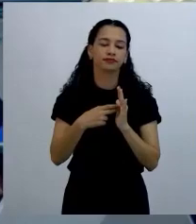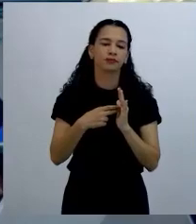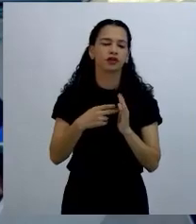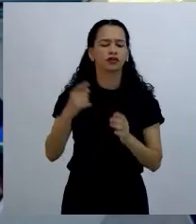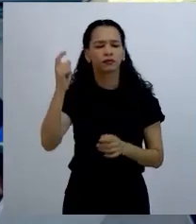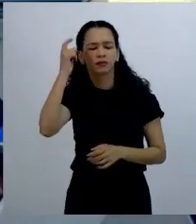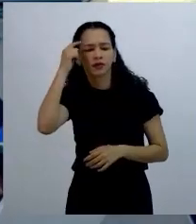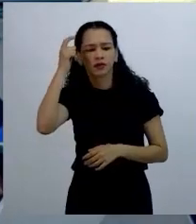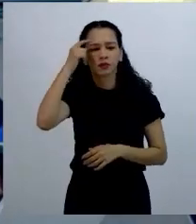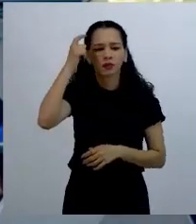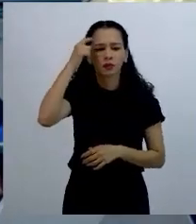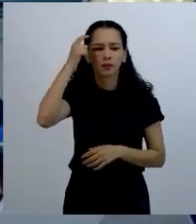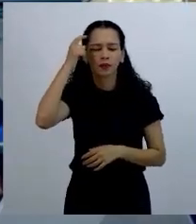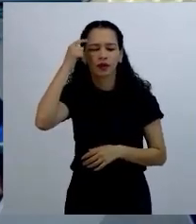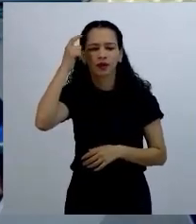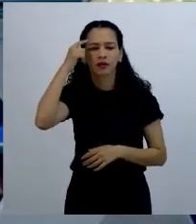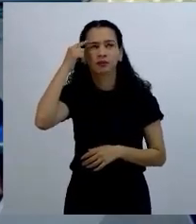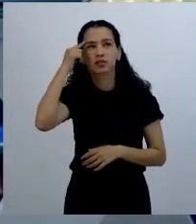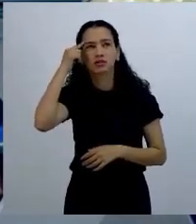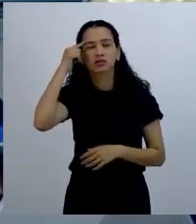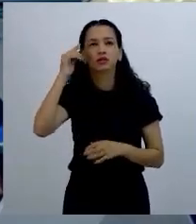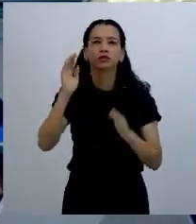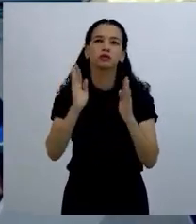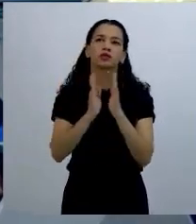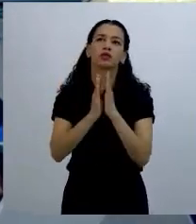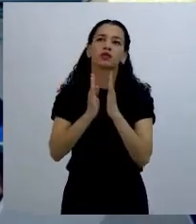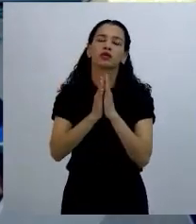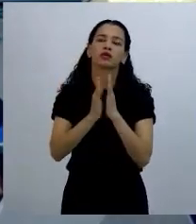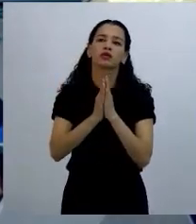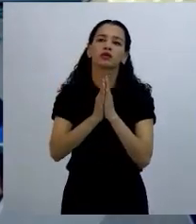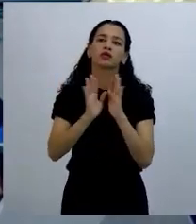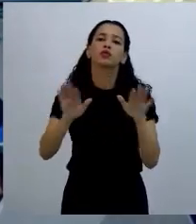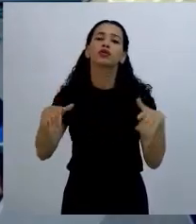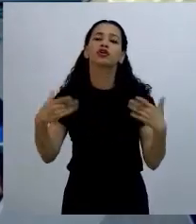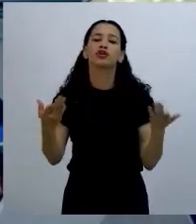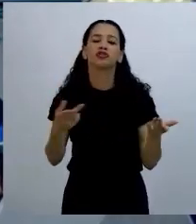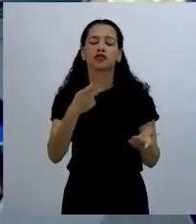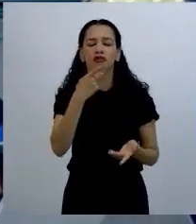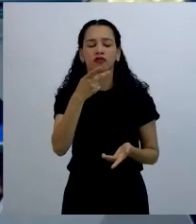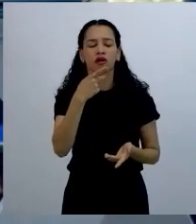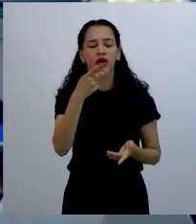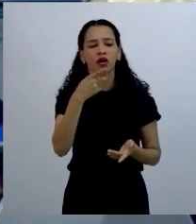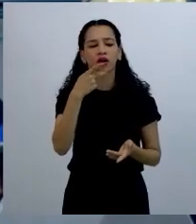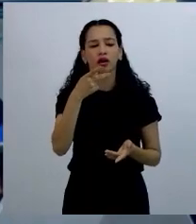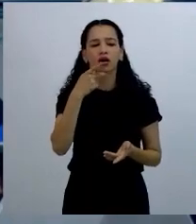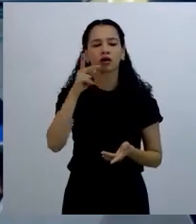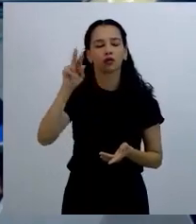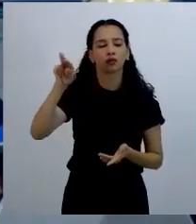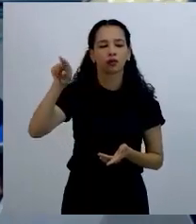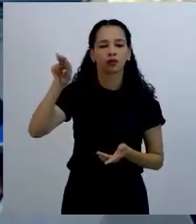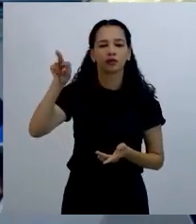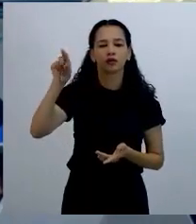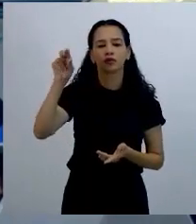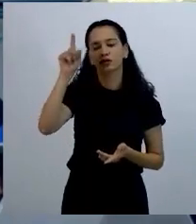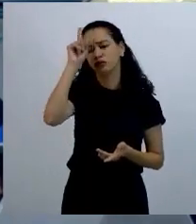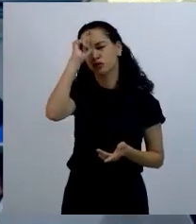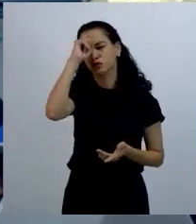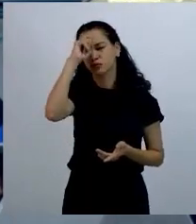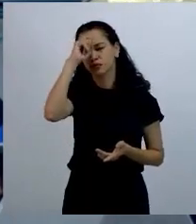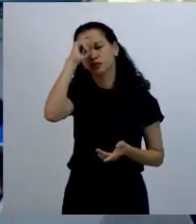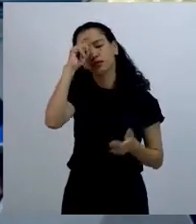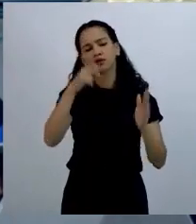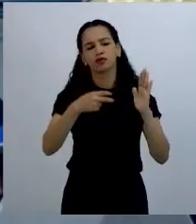o que é que eu vou dizer e sabe quando eu entrei naquele quarto Ele olhou para mim pois um sorriso se ajeitou na cama